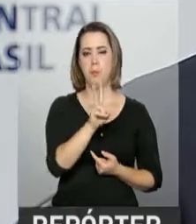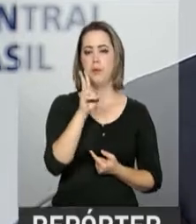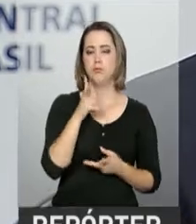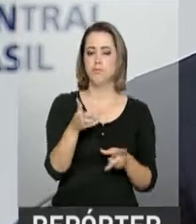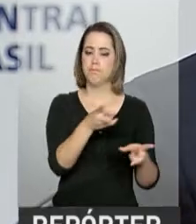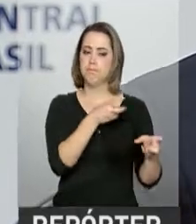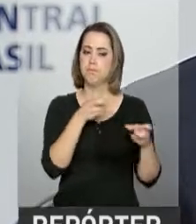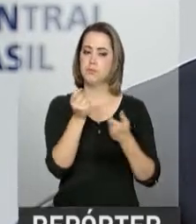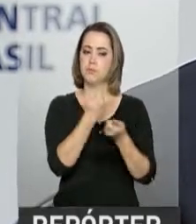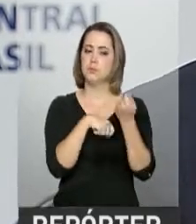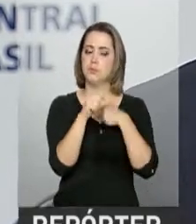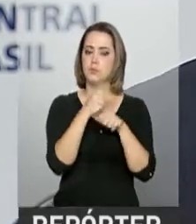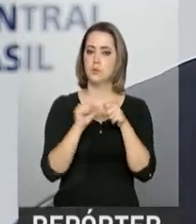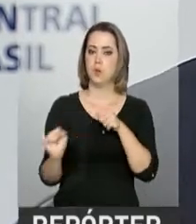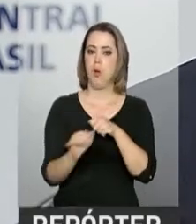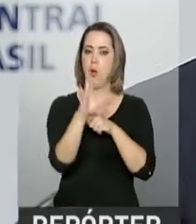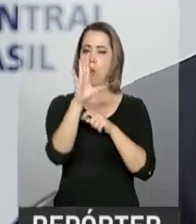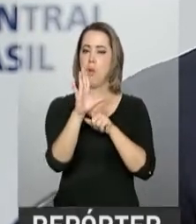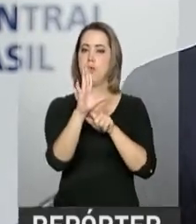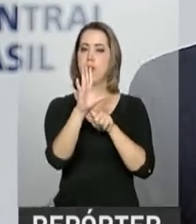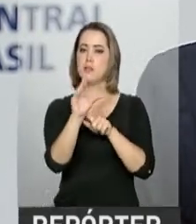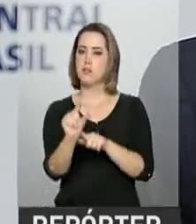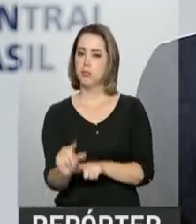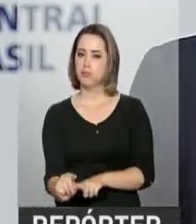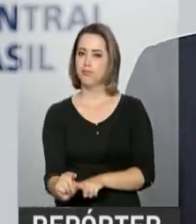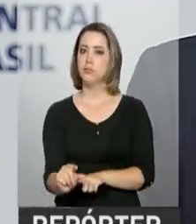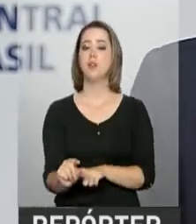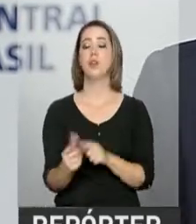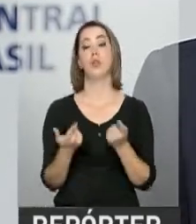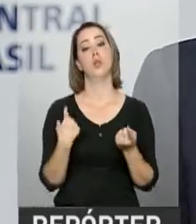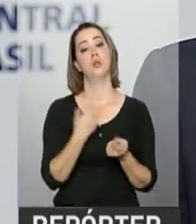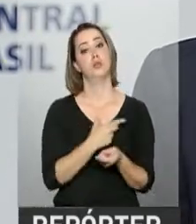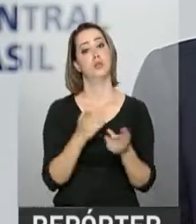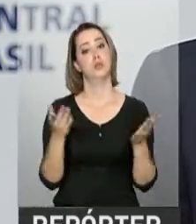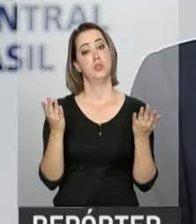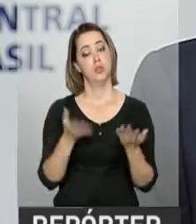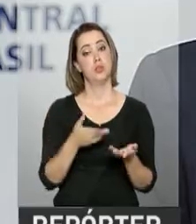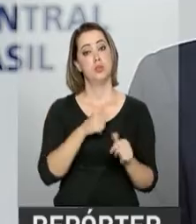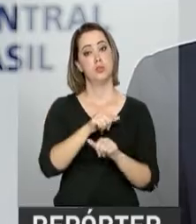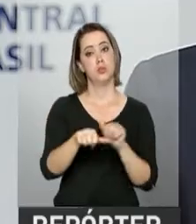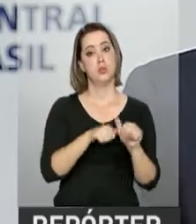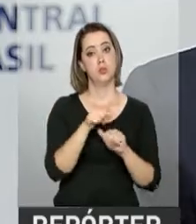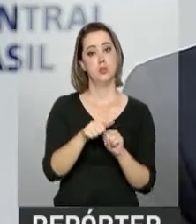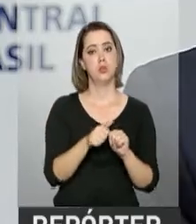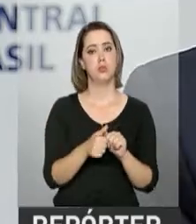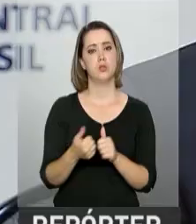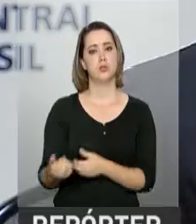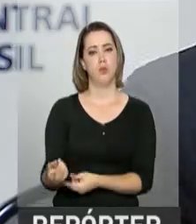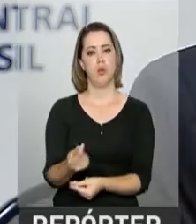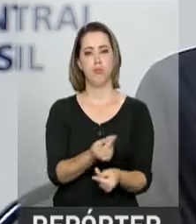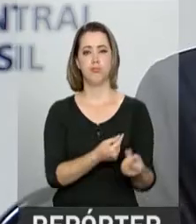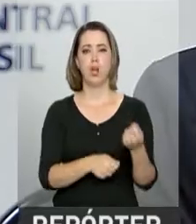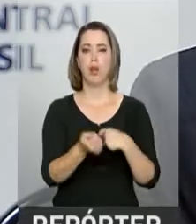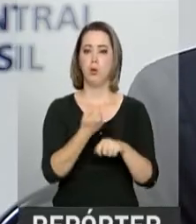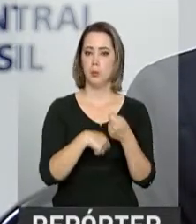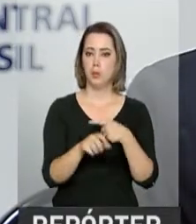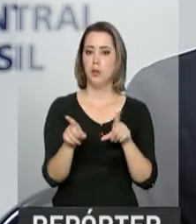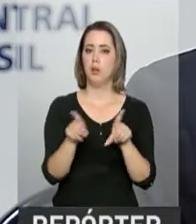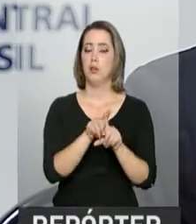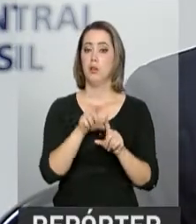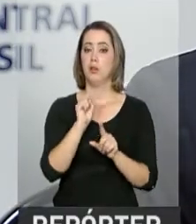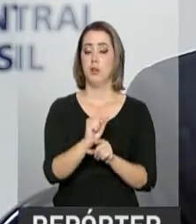economia uma inflação menor vamos um processo de flexibilização monetária a metodologia